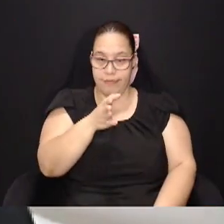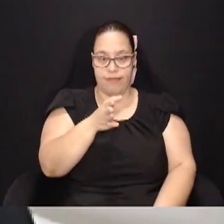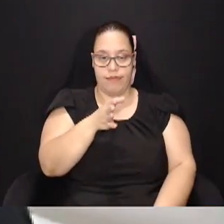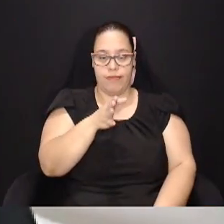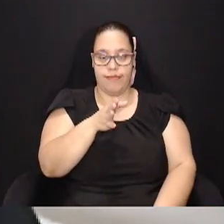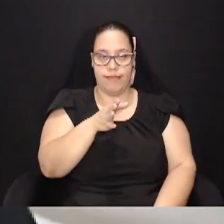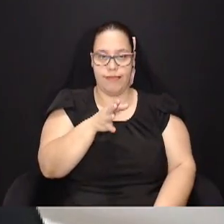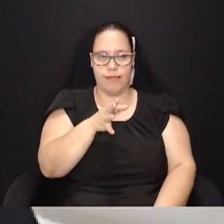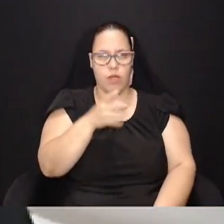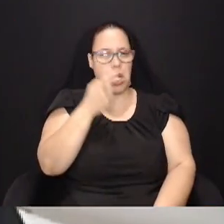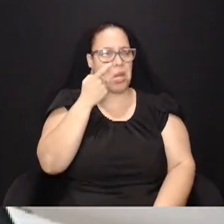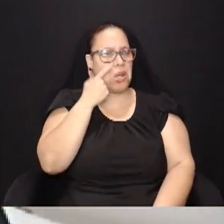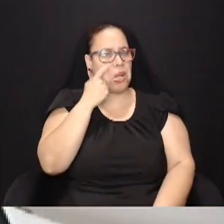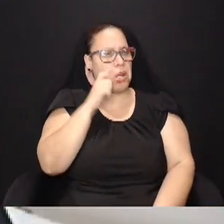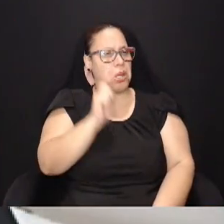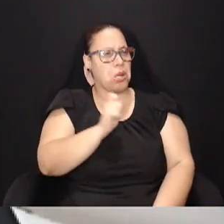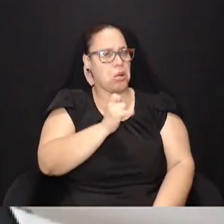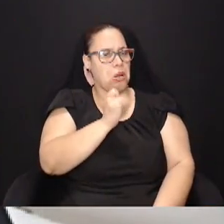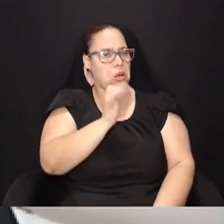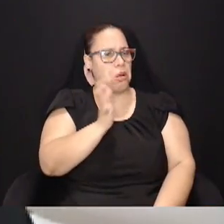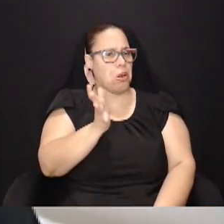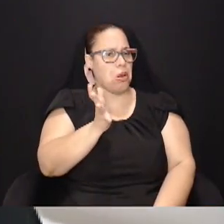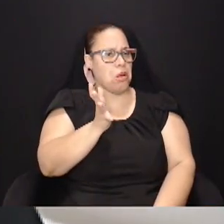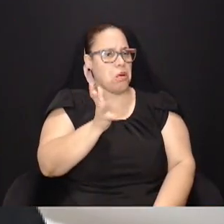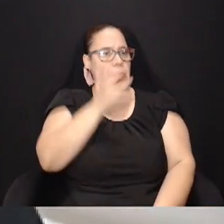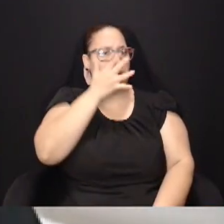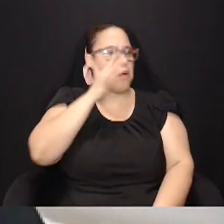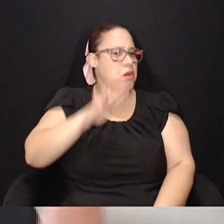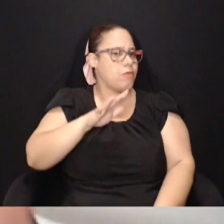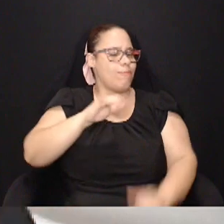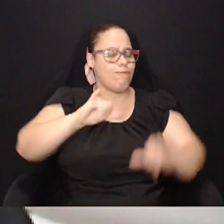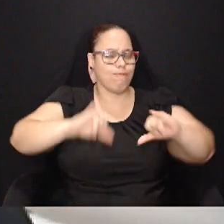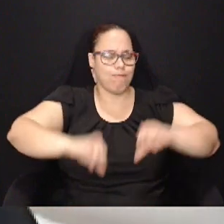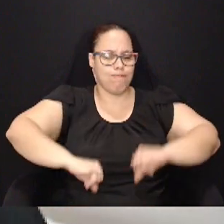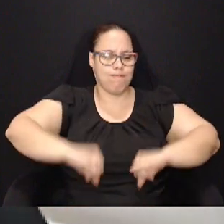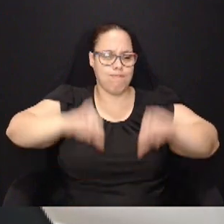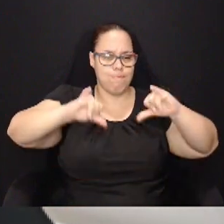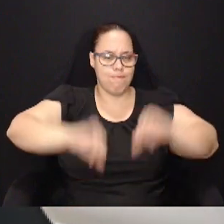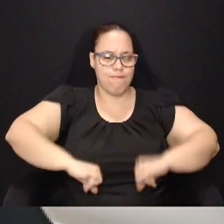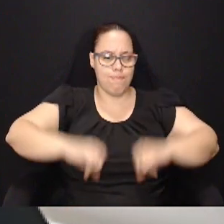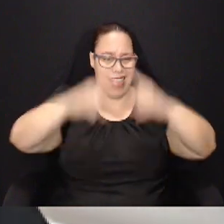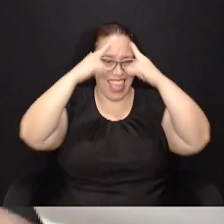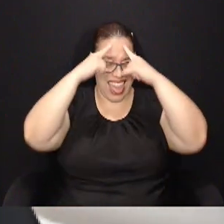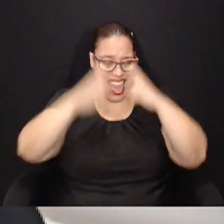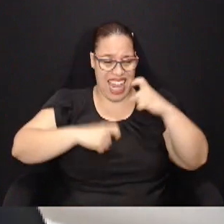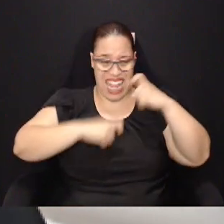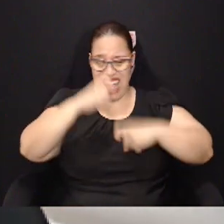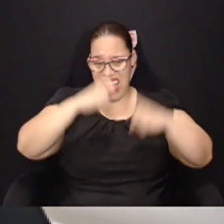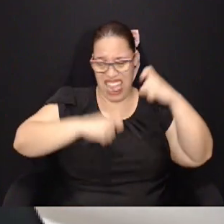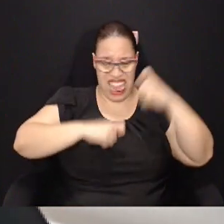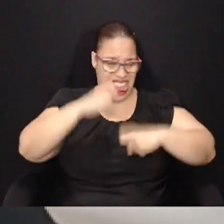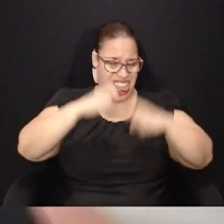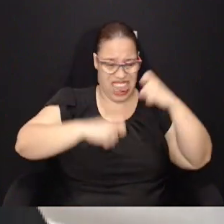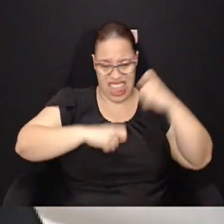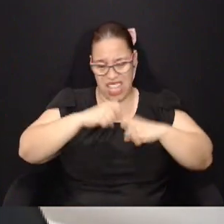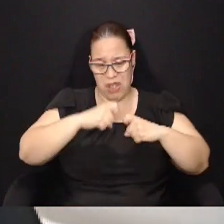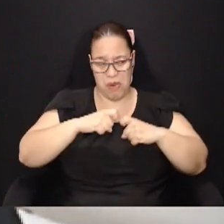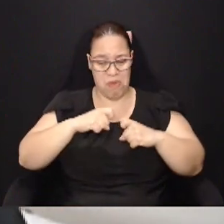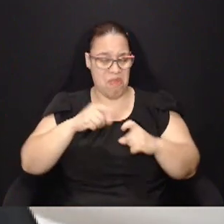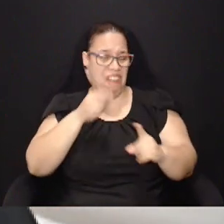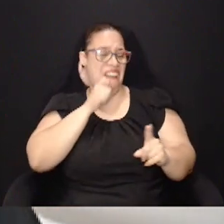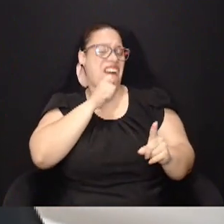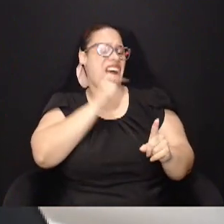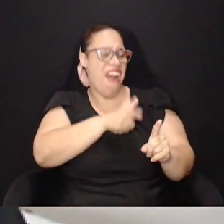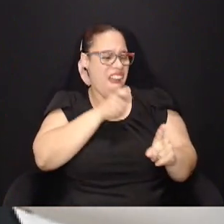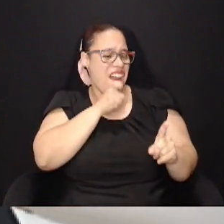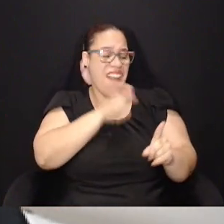vejo quantas crianças têm sofrido violência sexual, violência moral, mental,